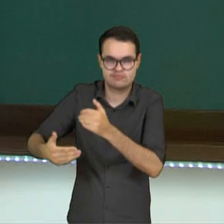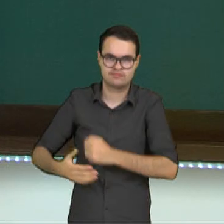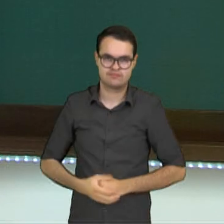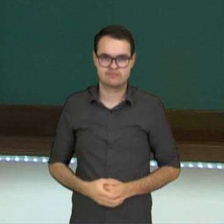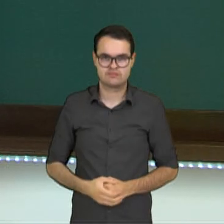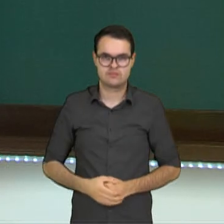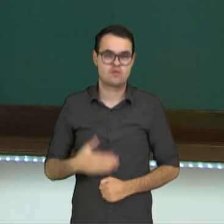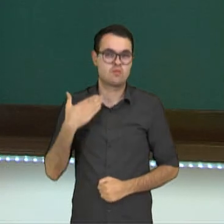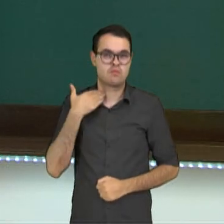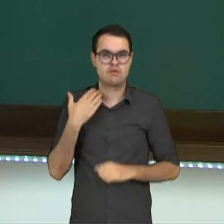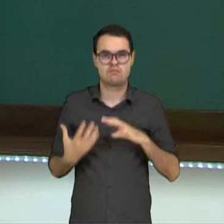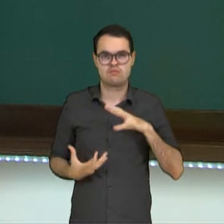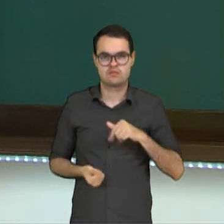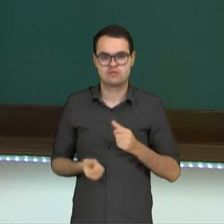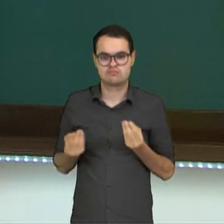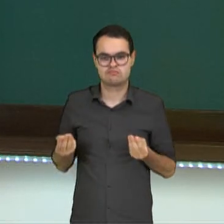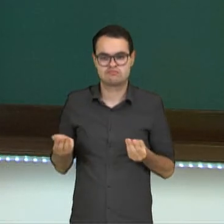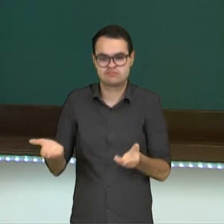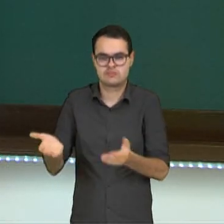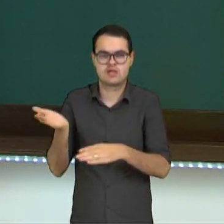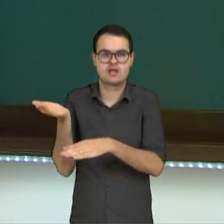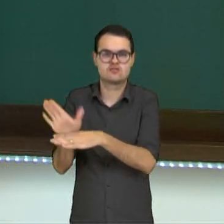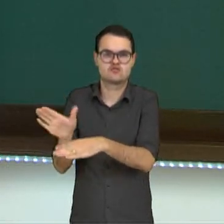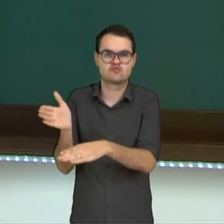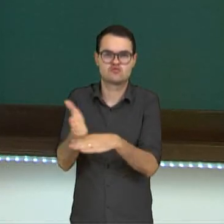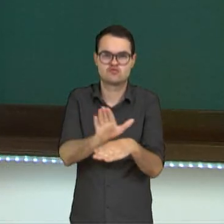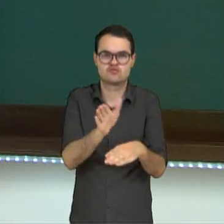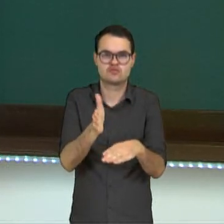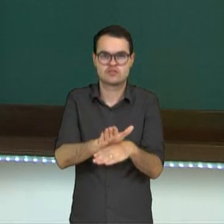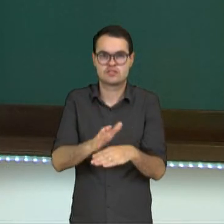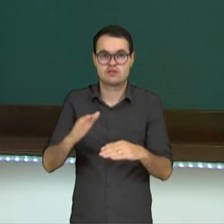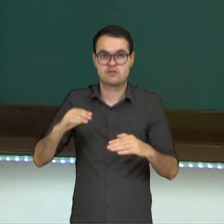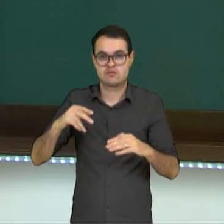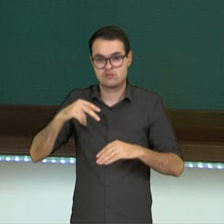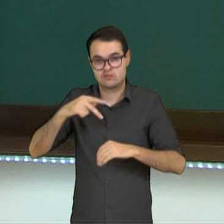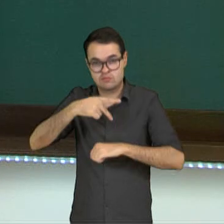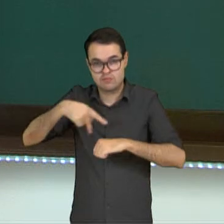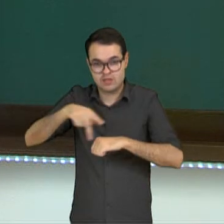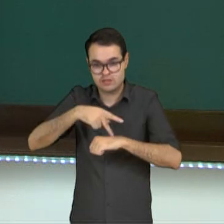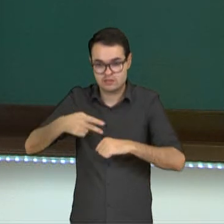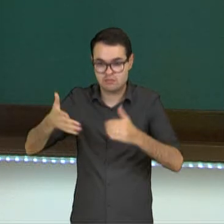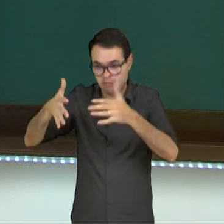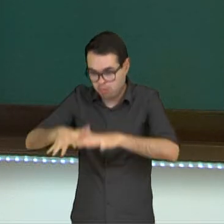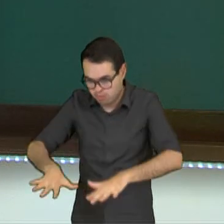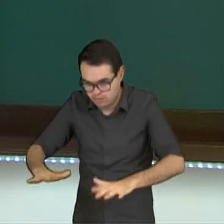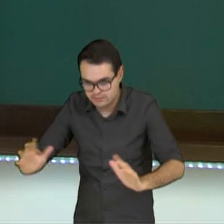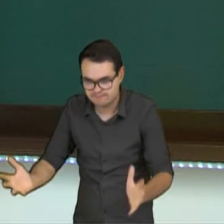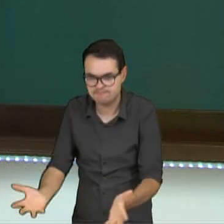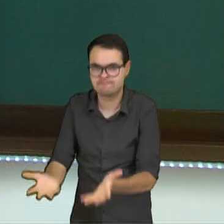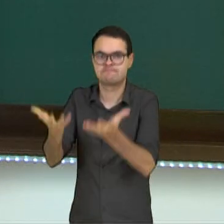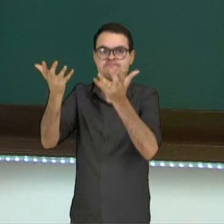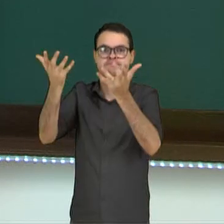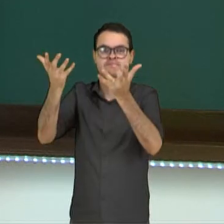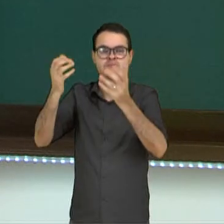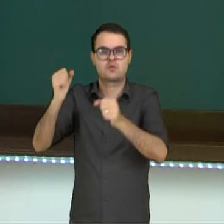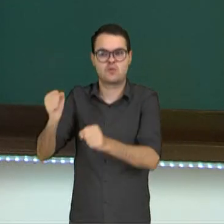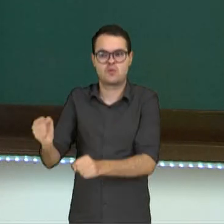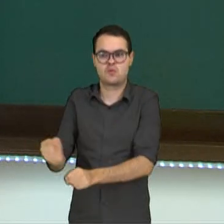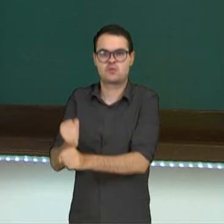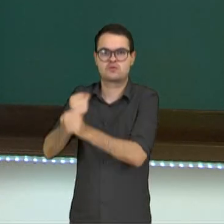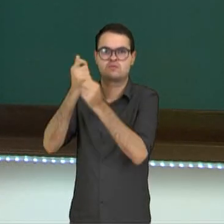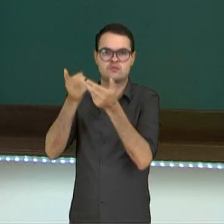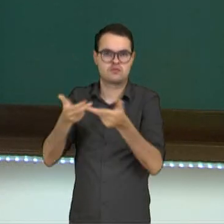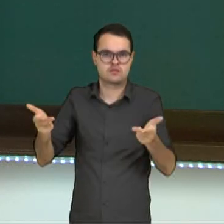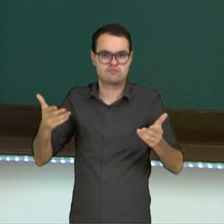vai fornecer uma ajuda para aqueles países que estão querendo, ó, se reerguer, tá? Ou construir algo